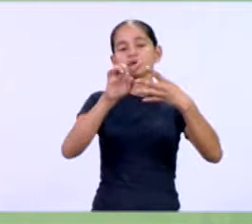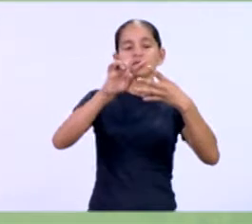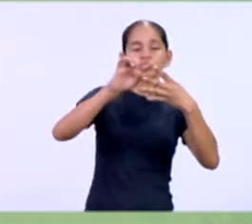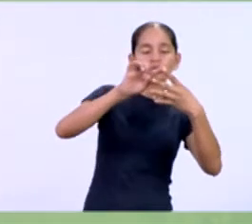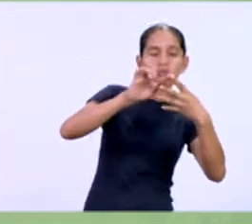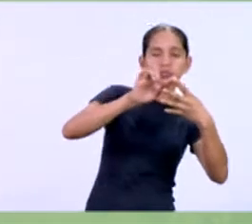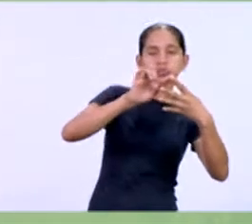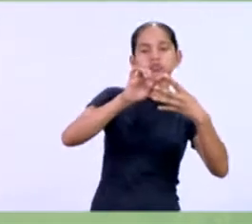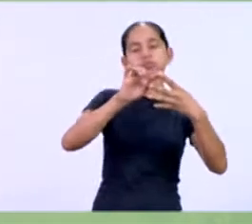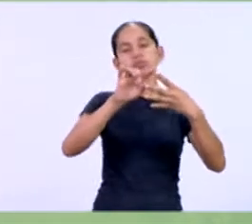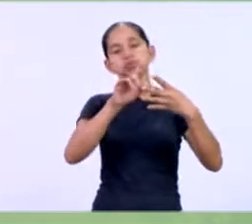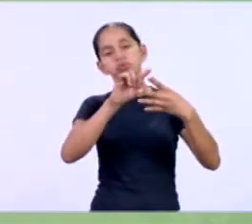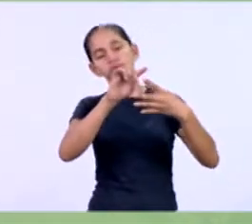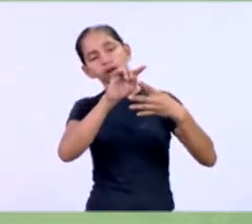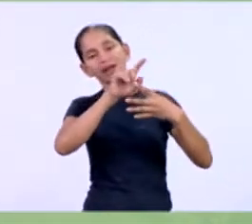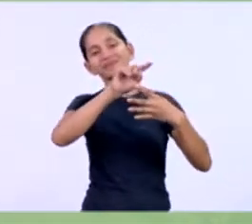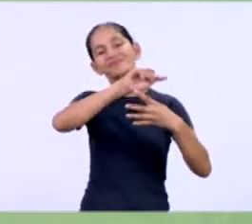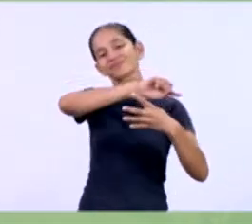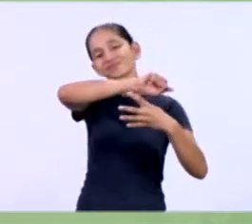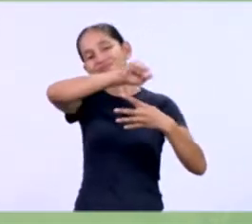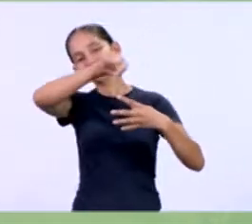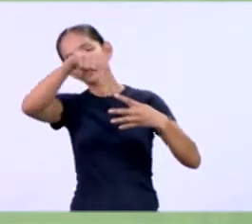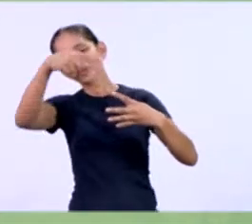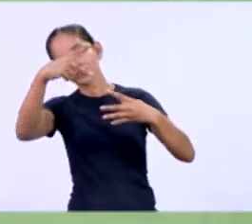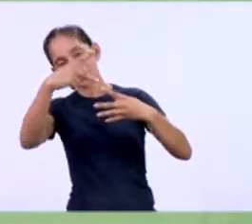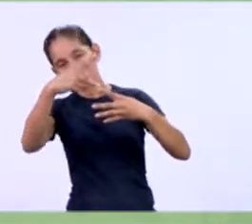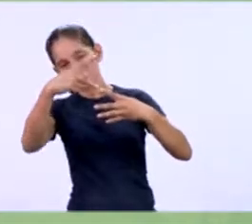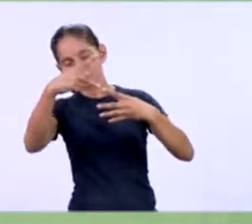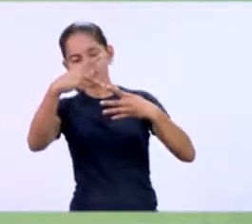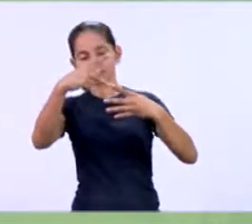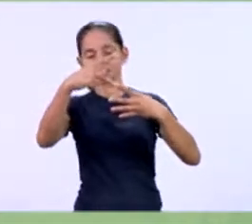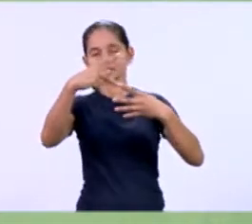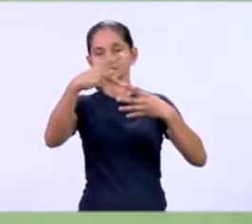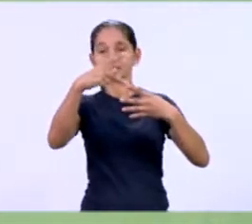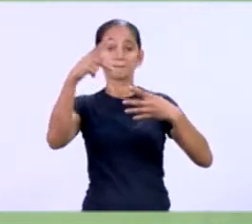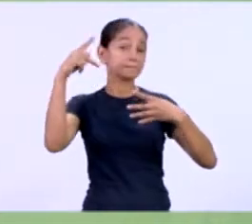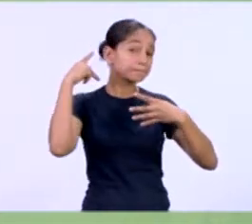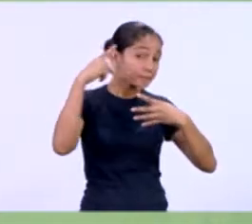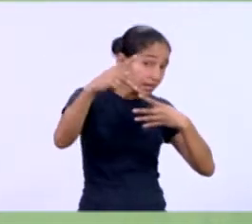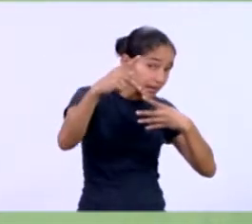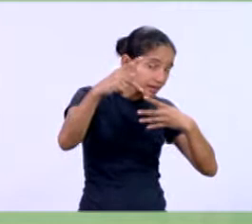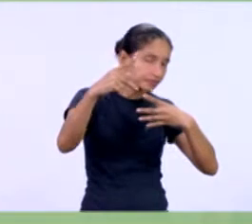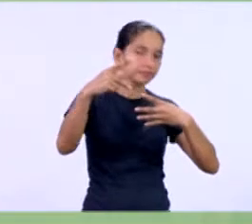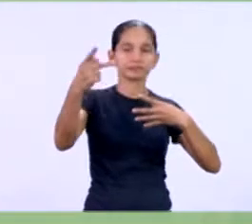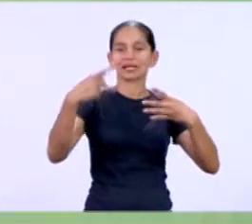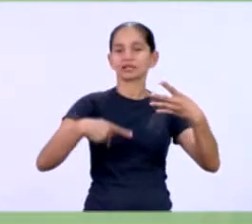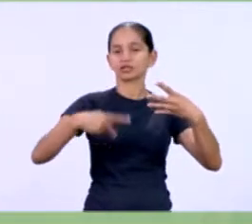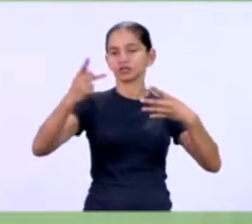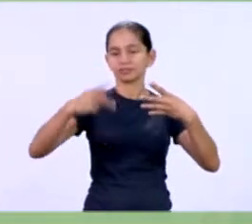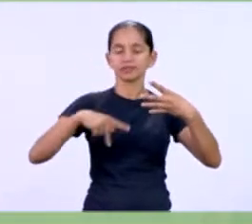do planejamento, representado aqui pelo P, que nos leva